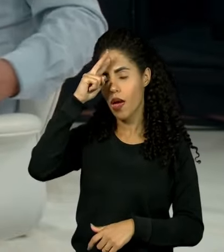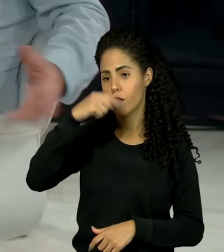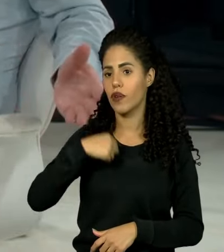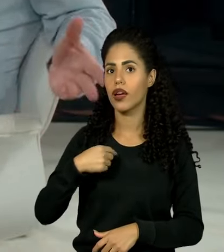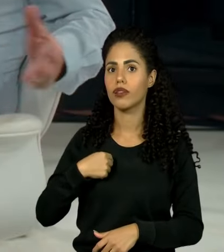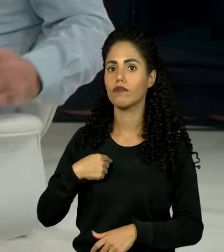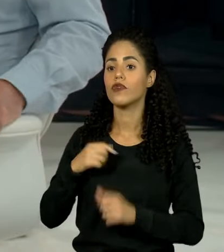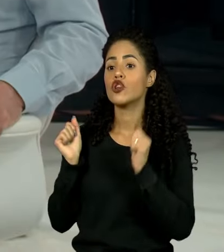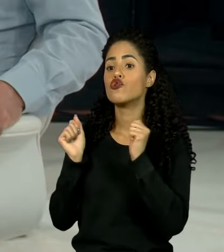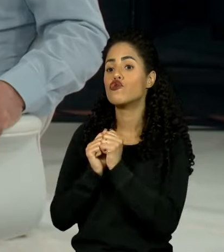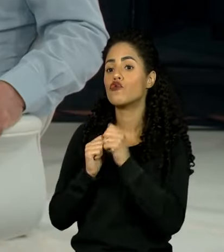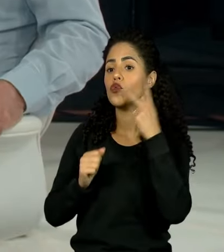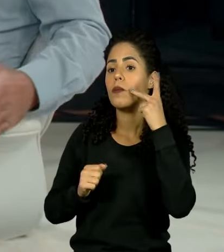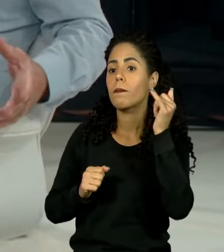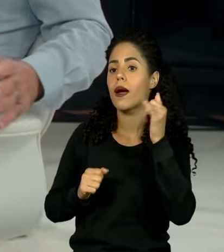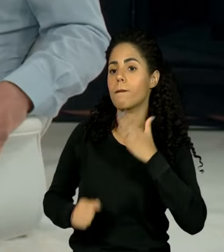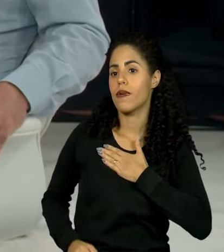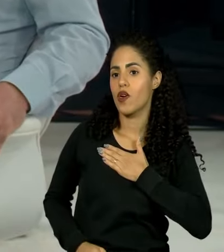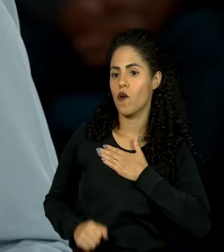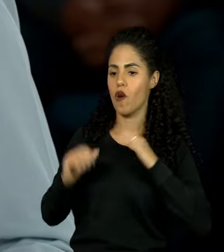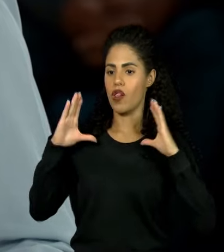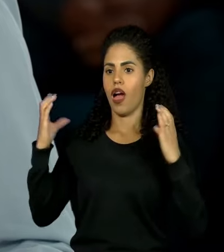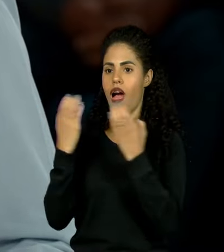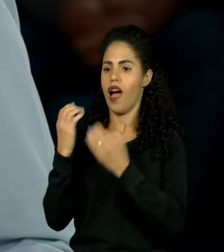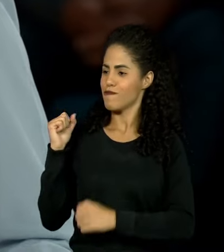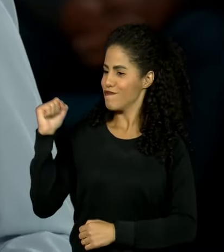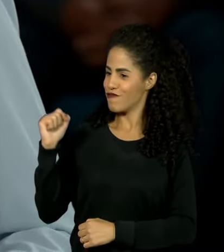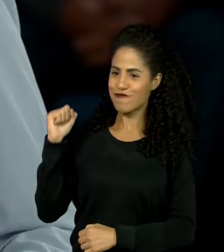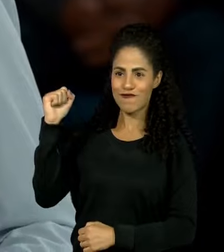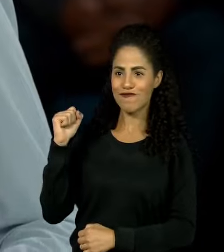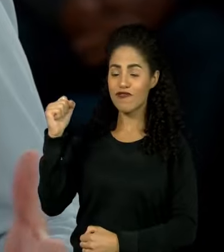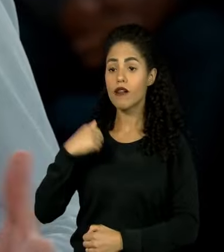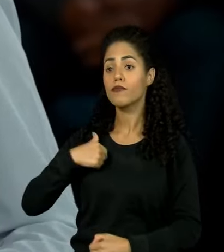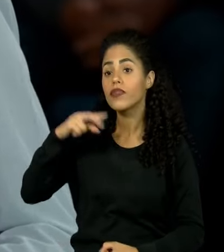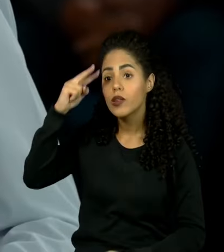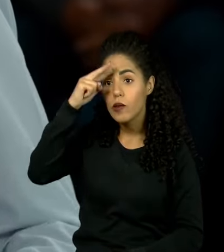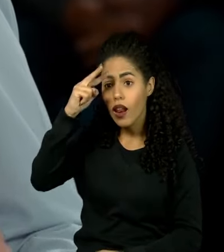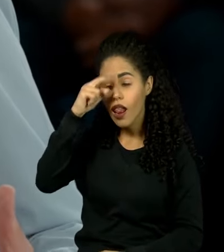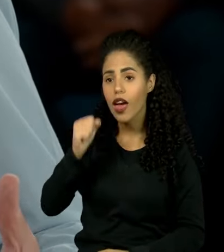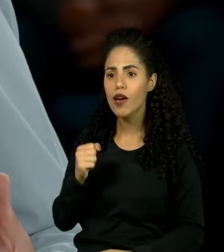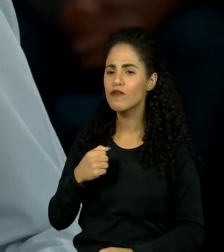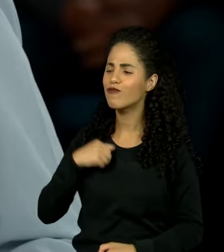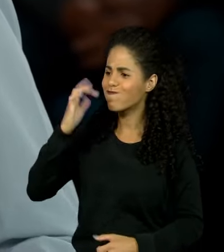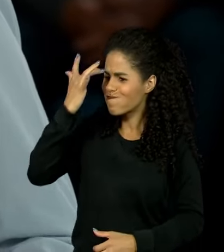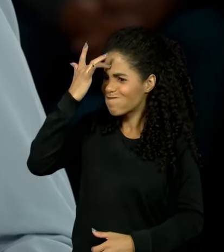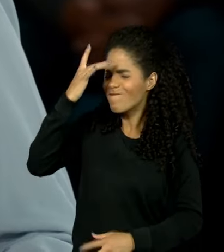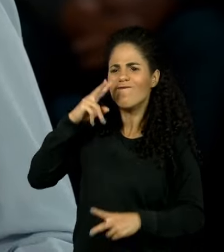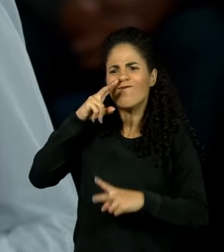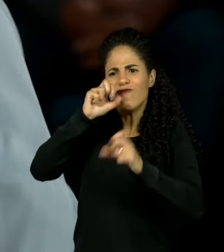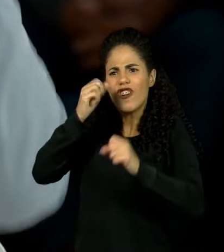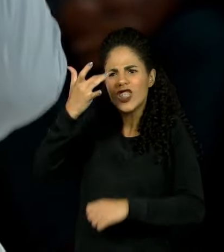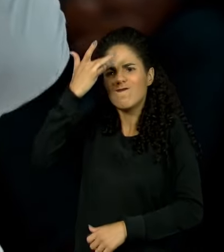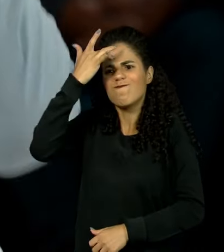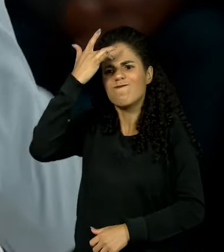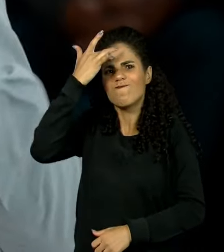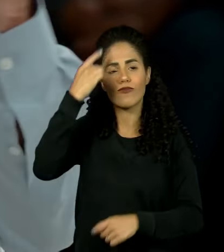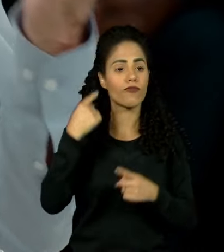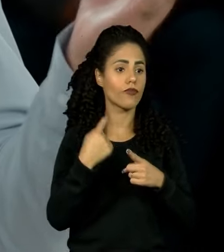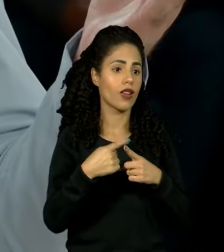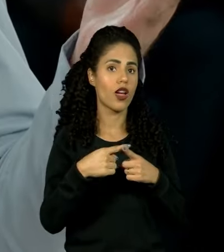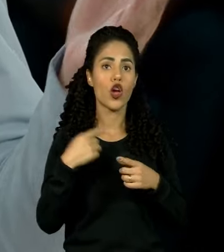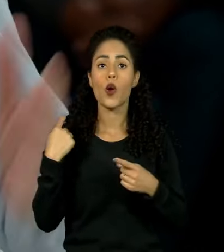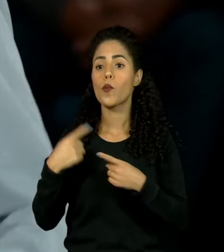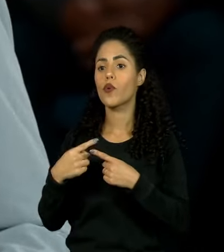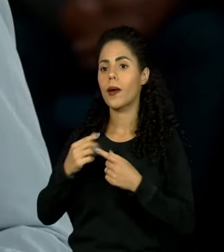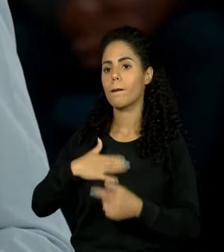eu indo com o meu pai a Maracanã né eu tenho uma lembrança forte disso é meu pai morreu